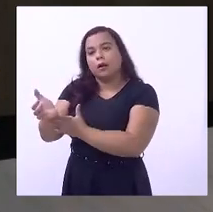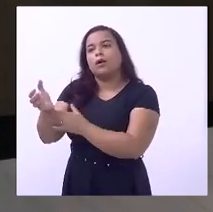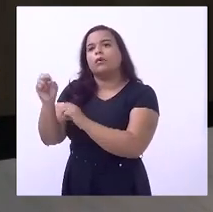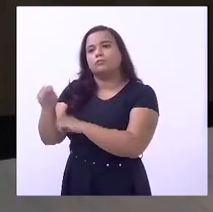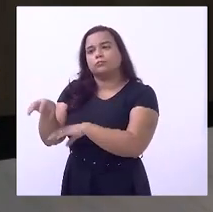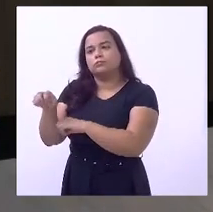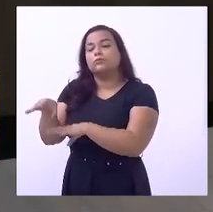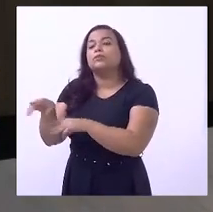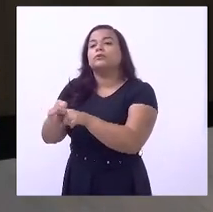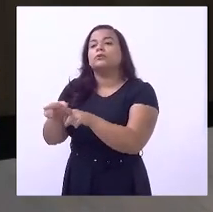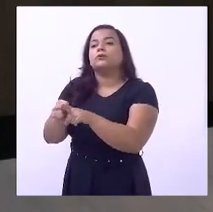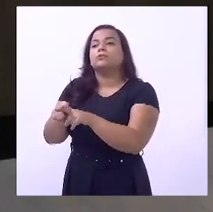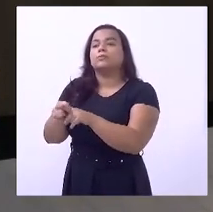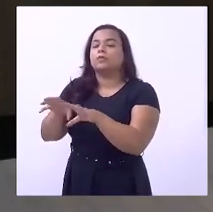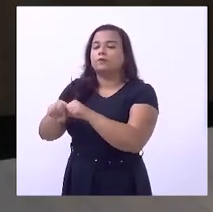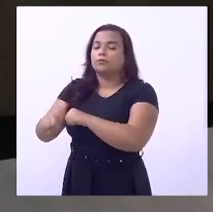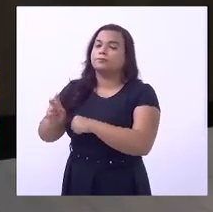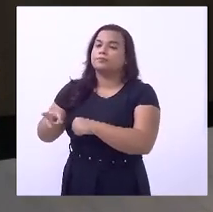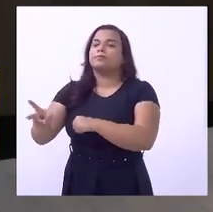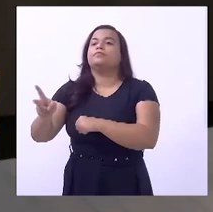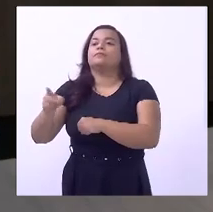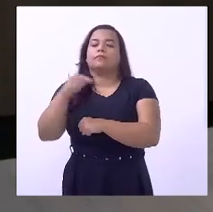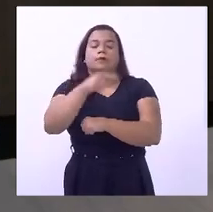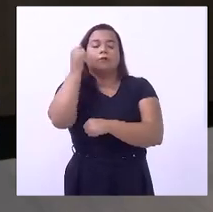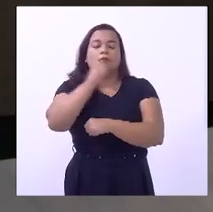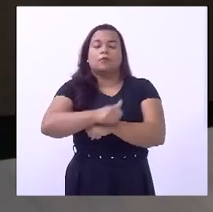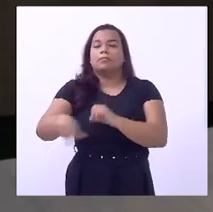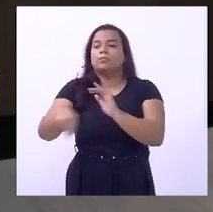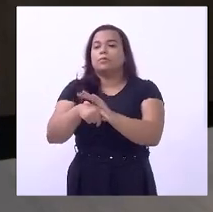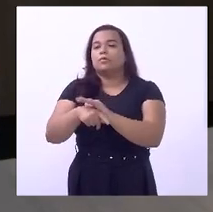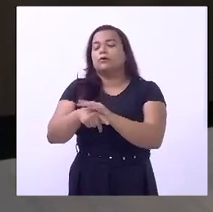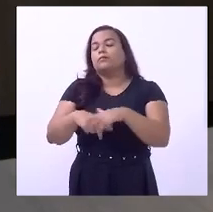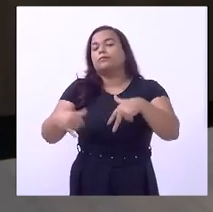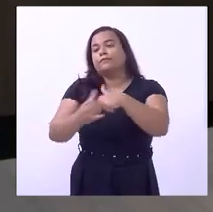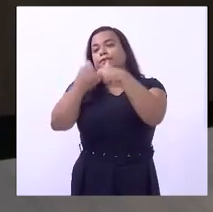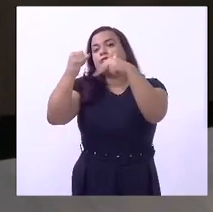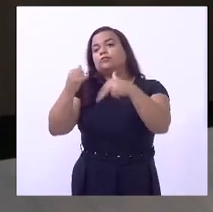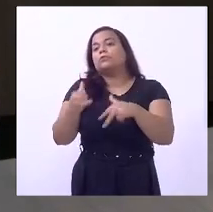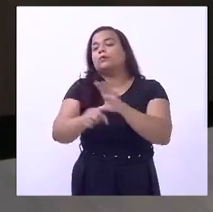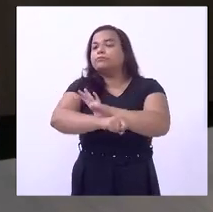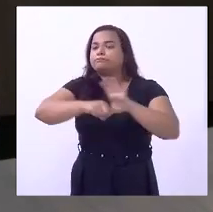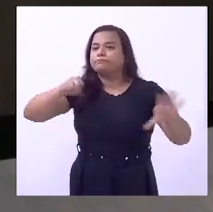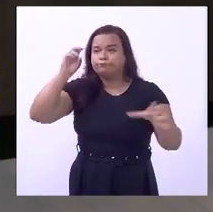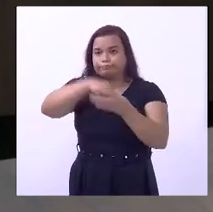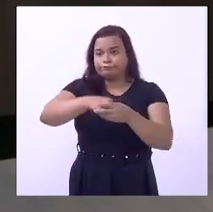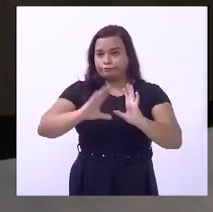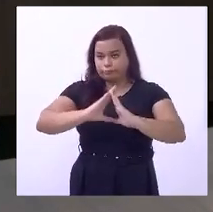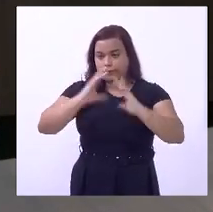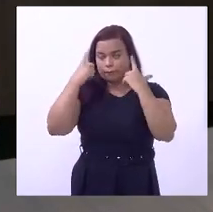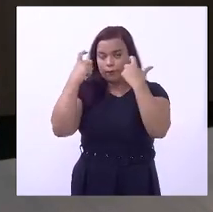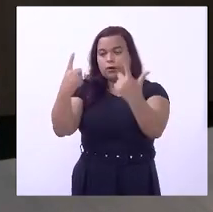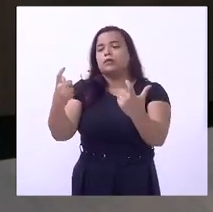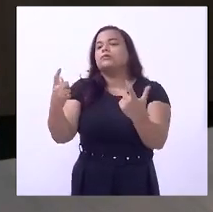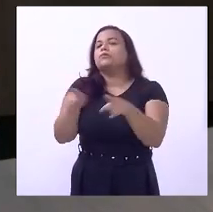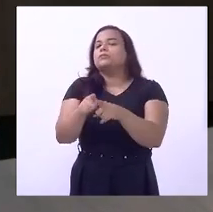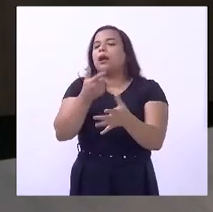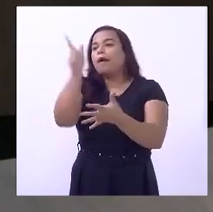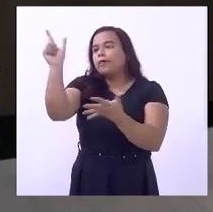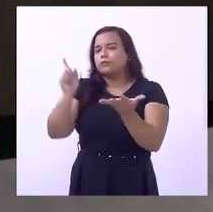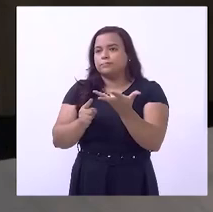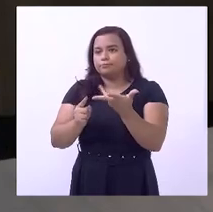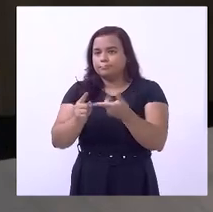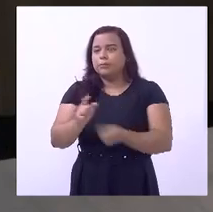para as mulheres vítimas de violência doméstica e da outras providências. Super importante, senhora presidenta,